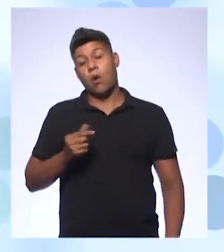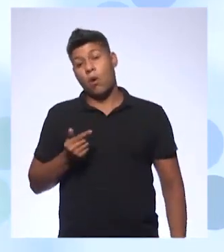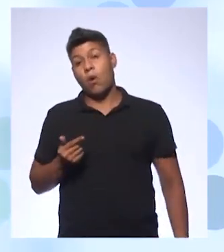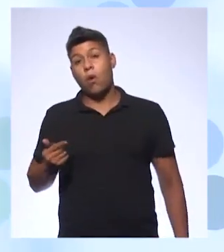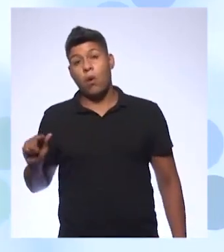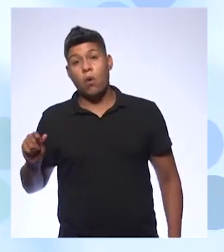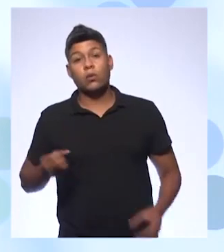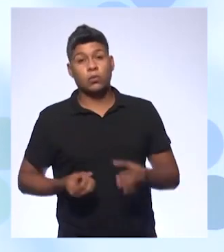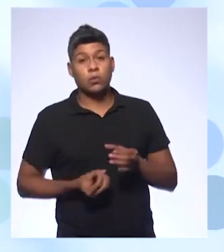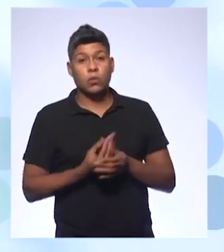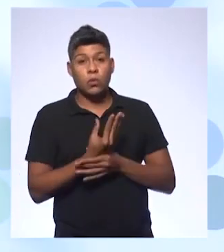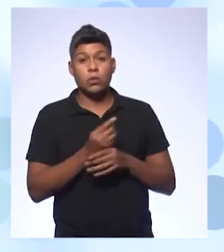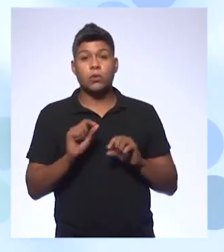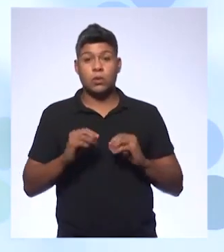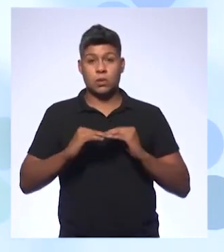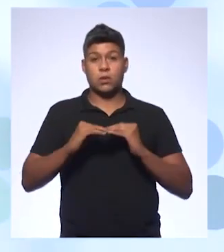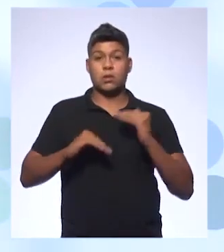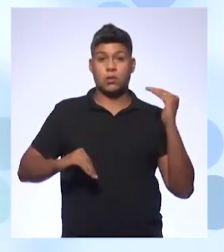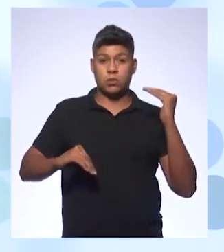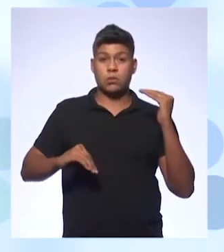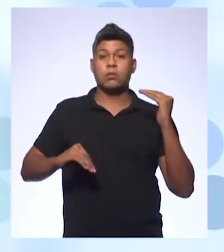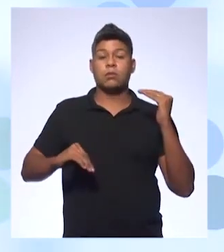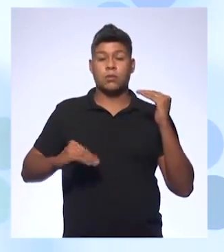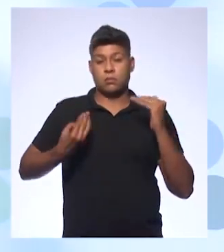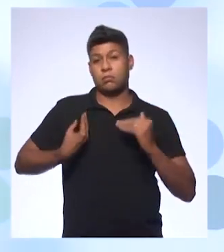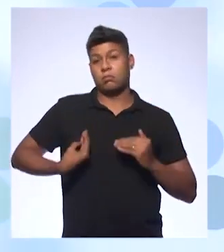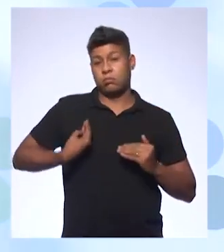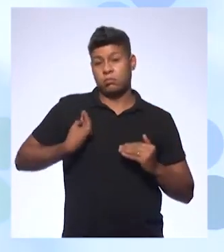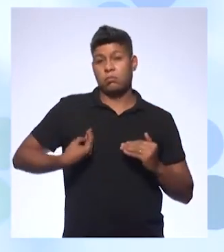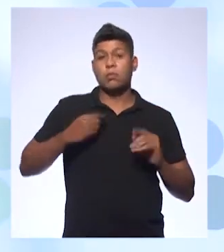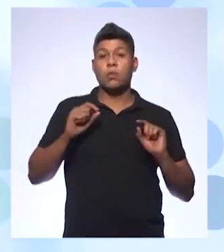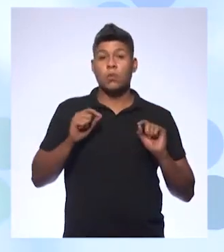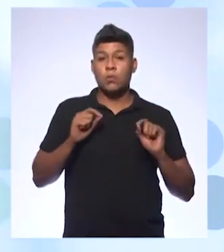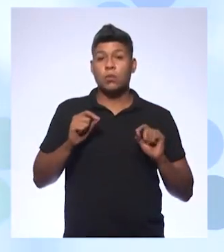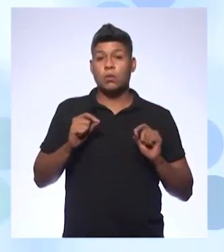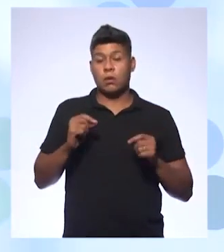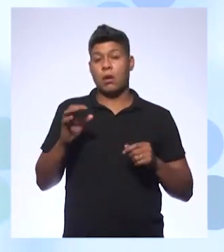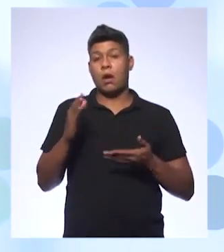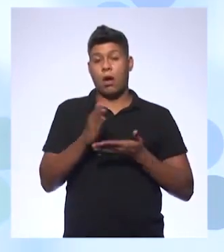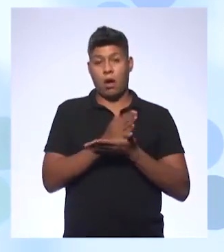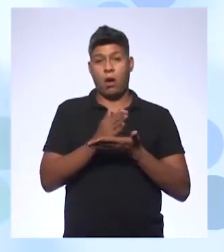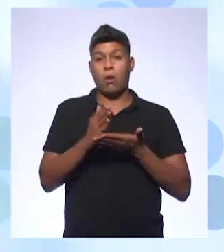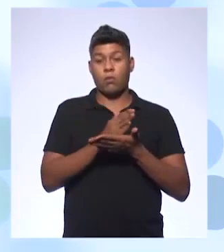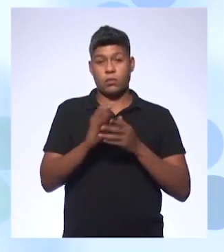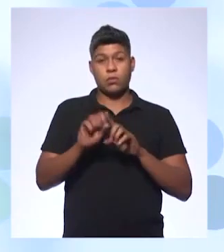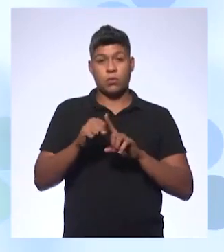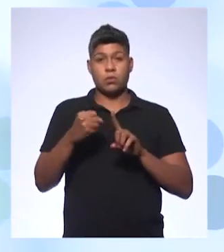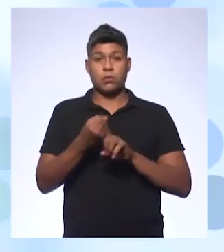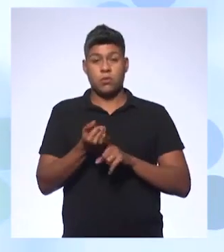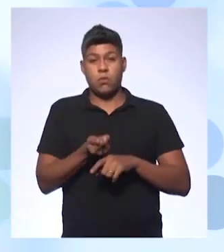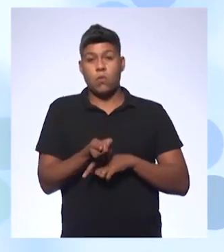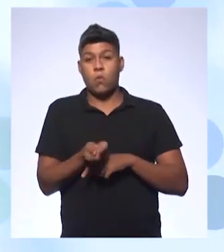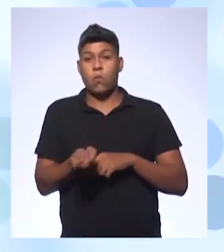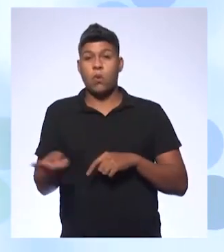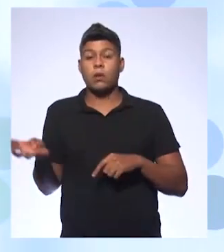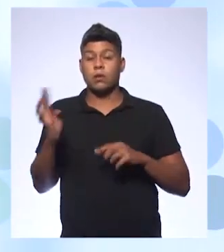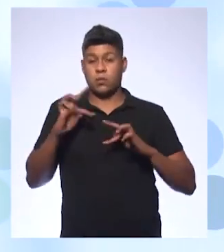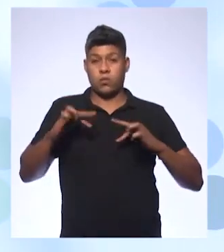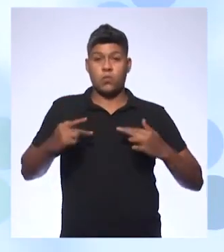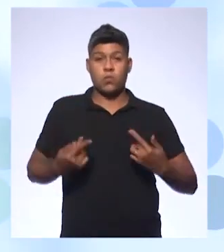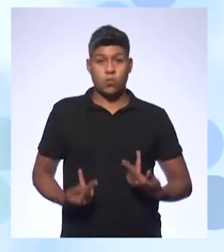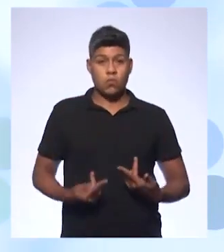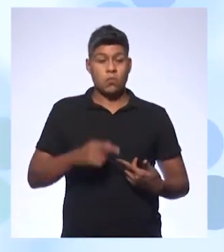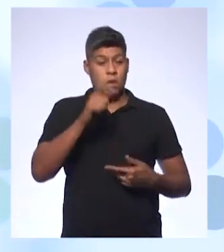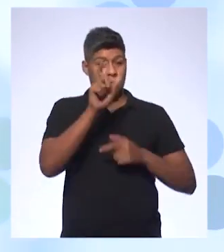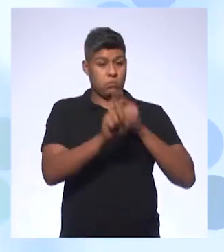você construir desigualdades abissais que faz com que uma grande parte da sociedade, um grande número de seres humanos, de